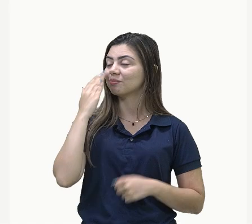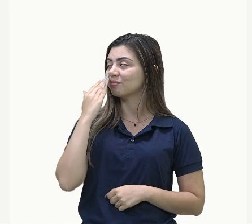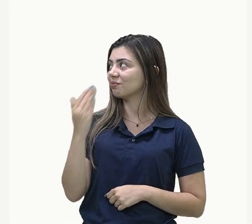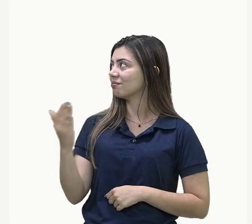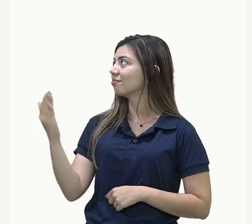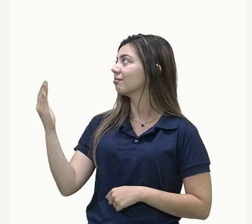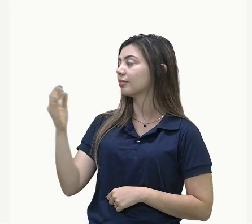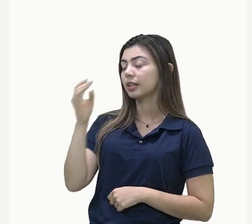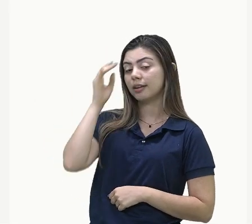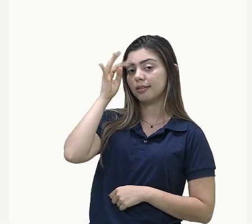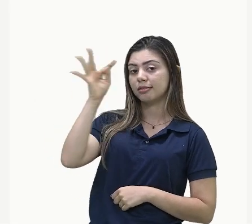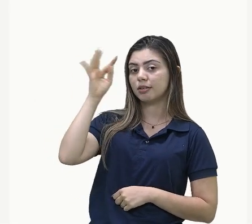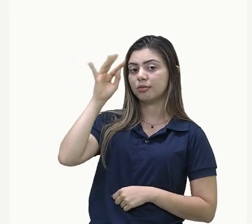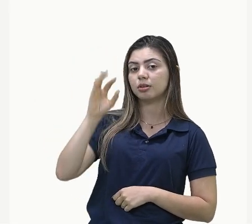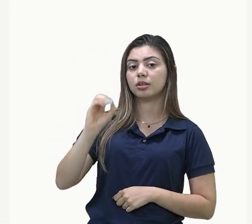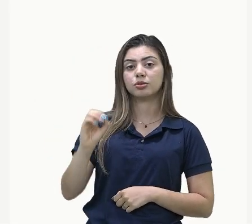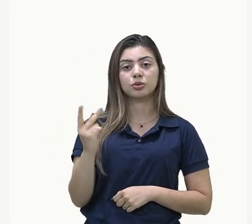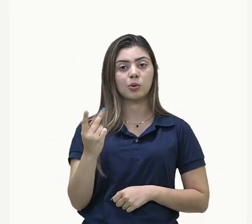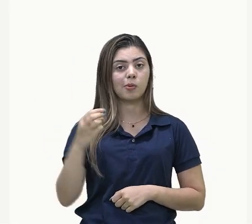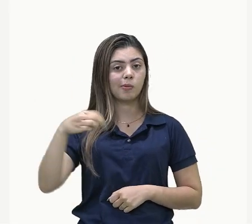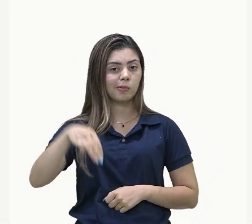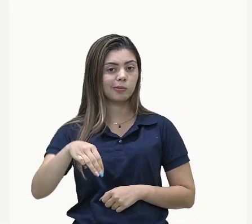lei de Ohm